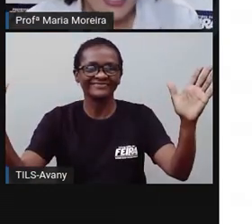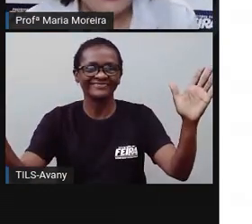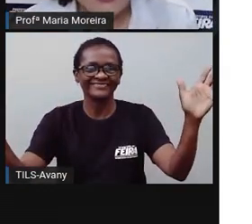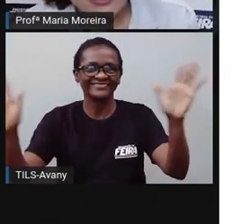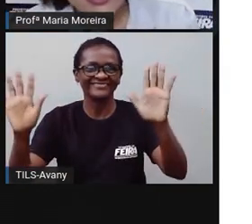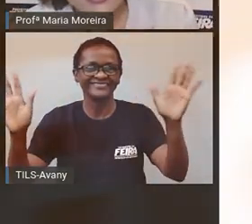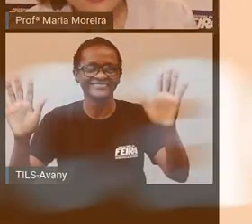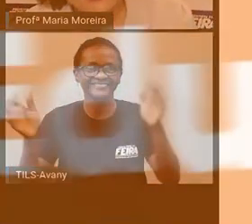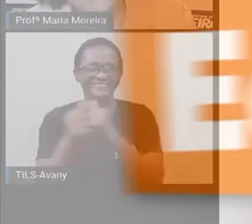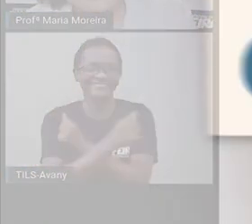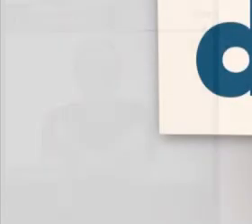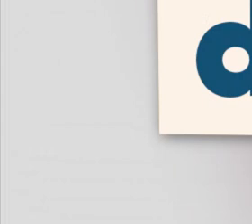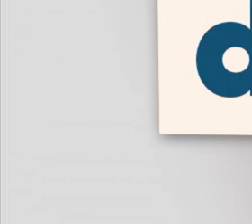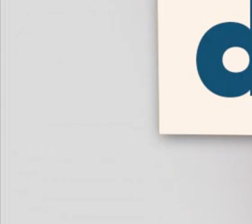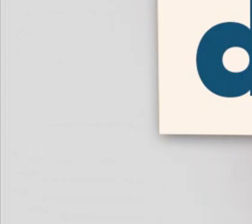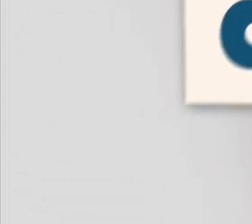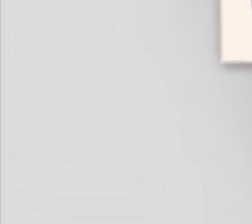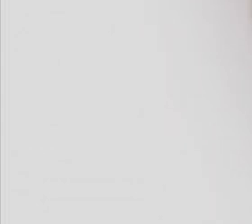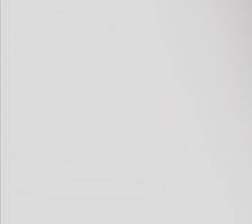abraçados.